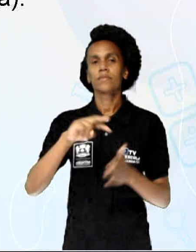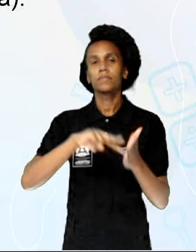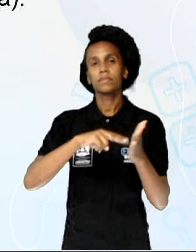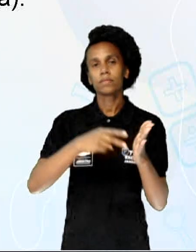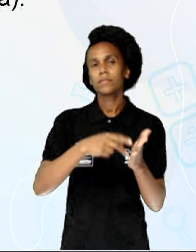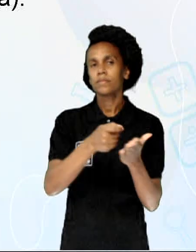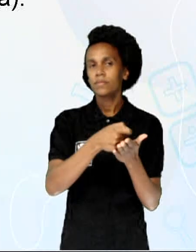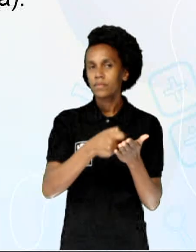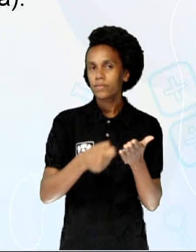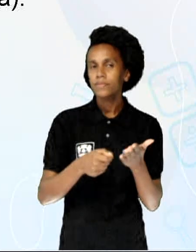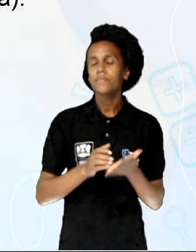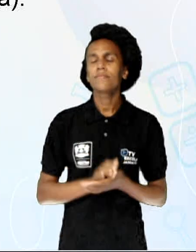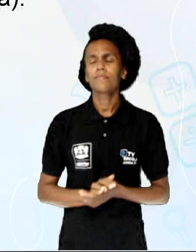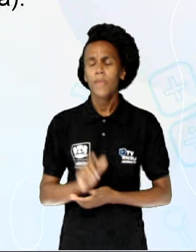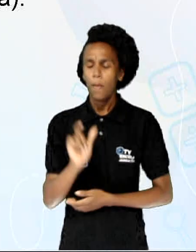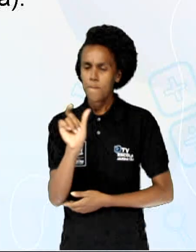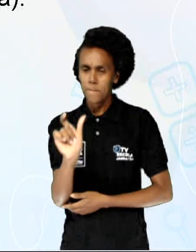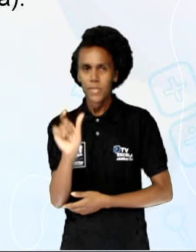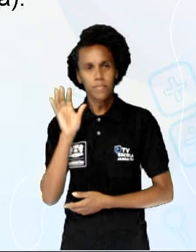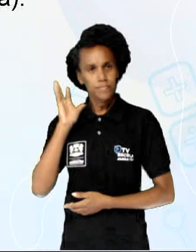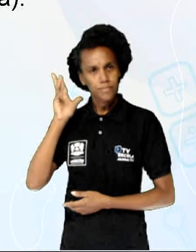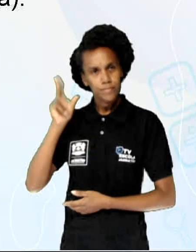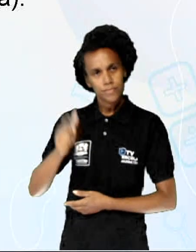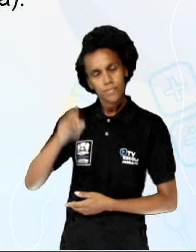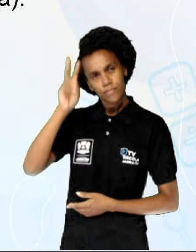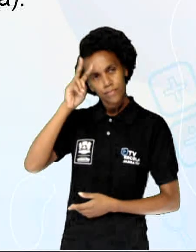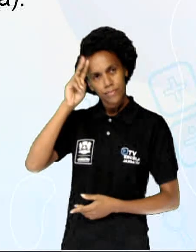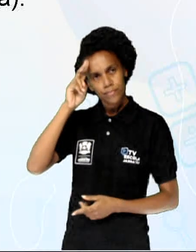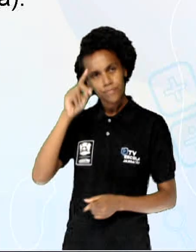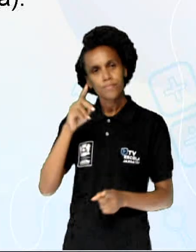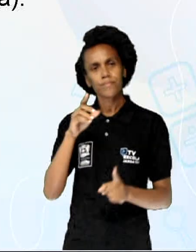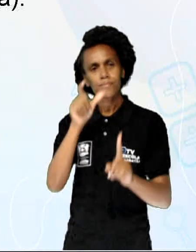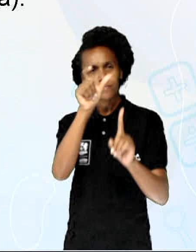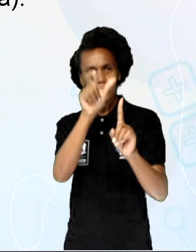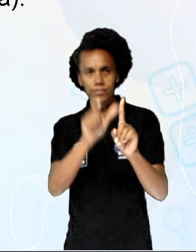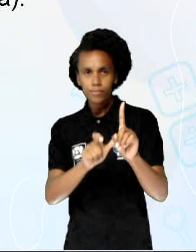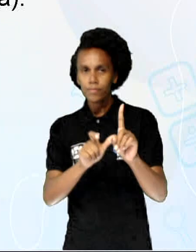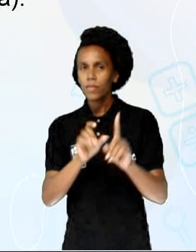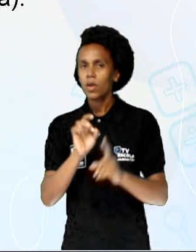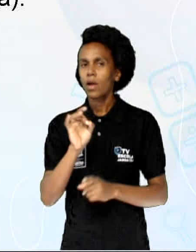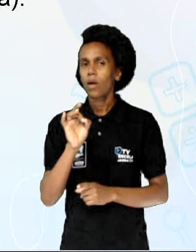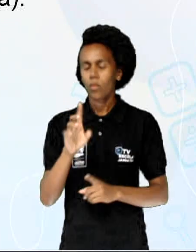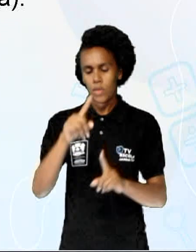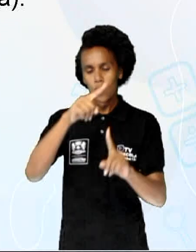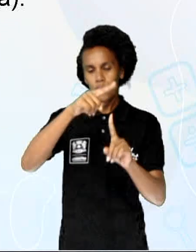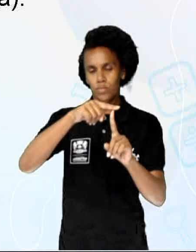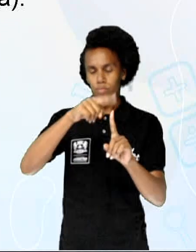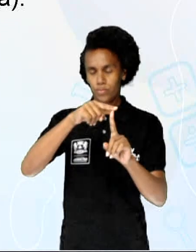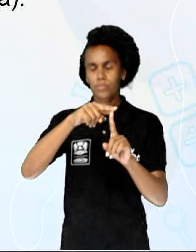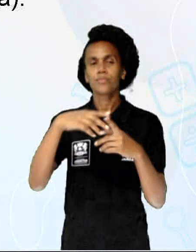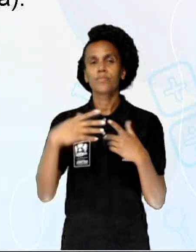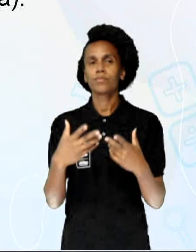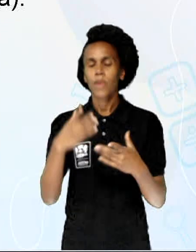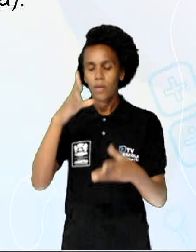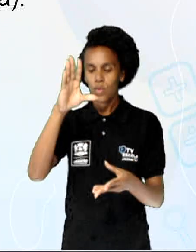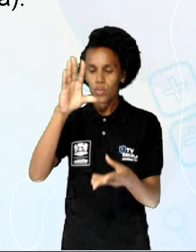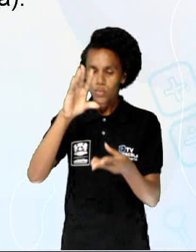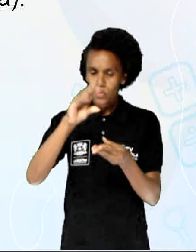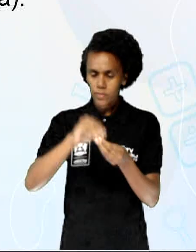mais relevantes da vida de alguém, como os fatos mais marcantes, as obras e as principais